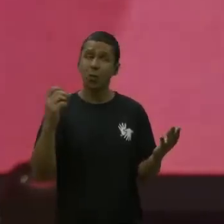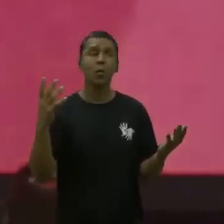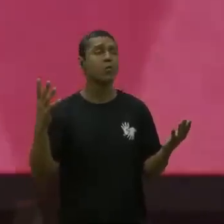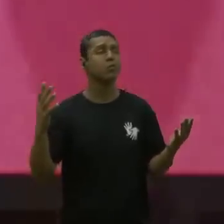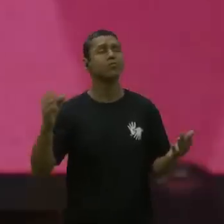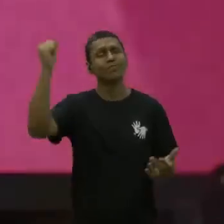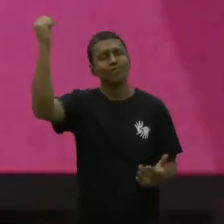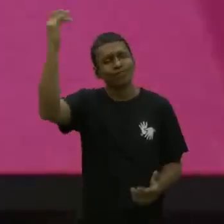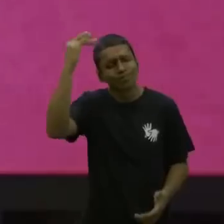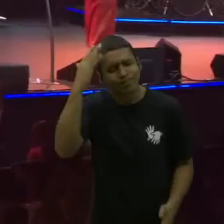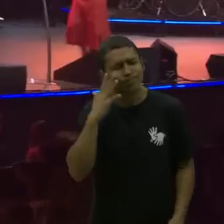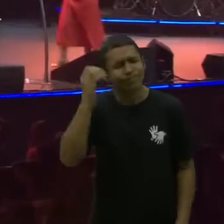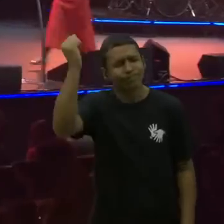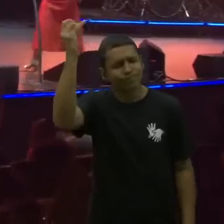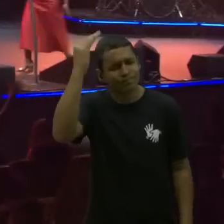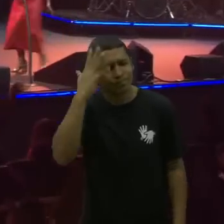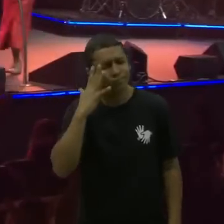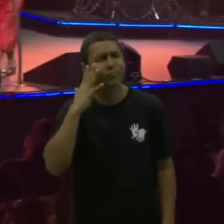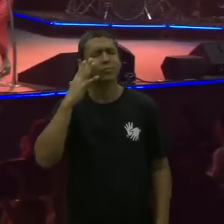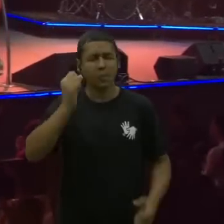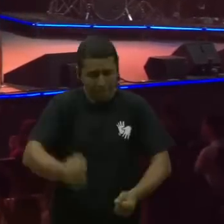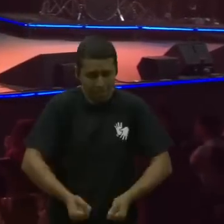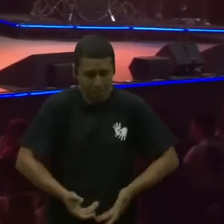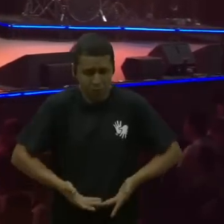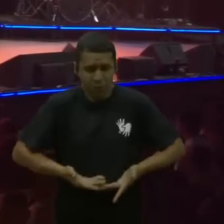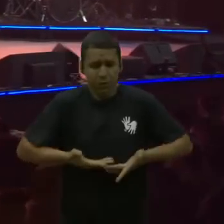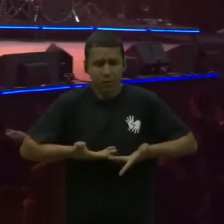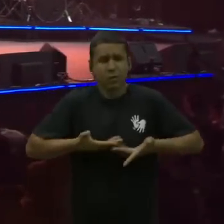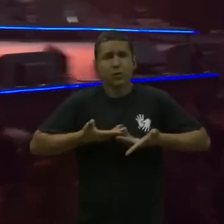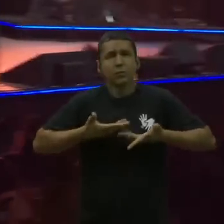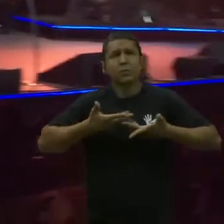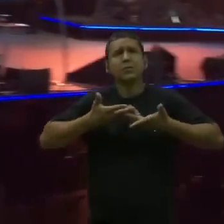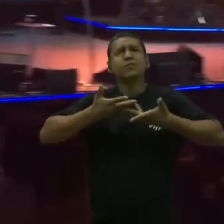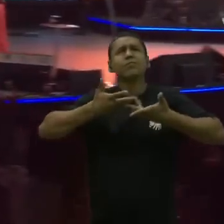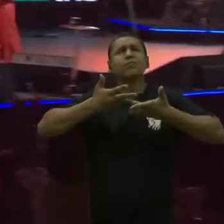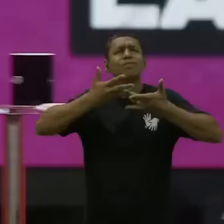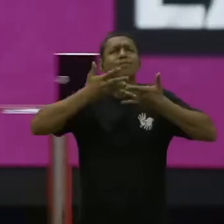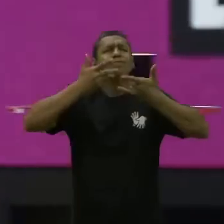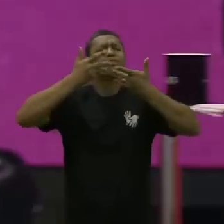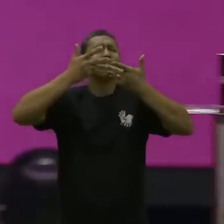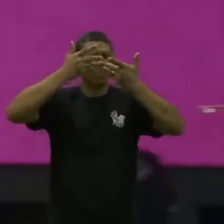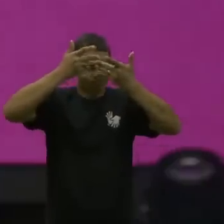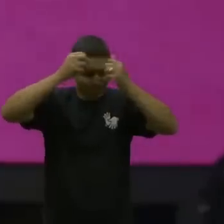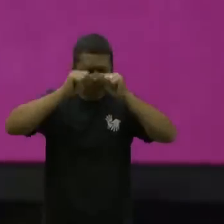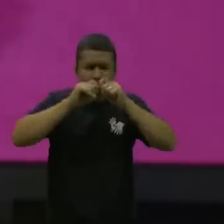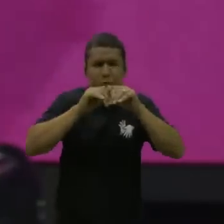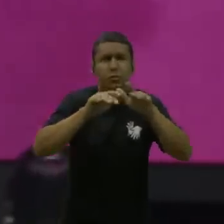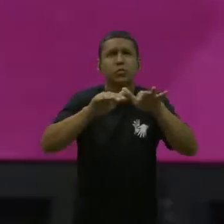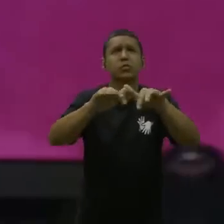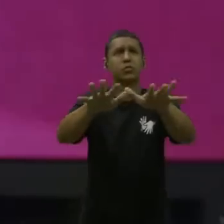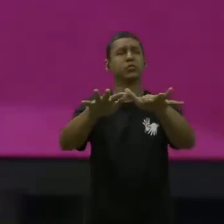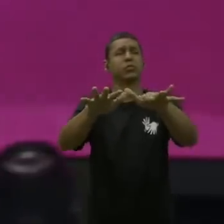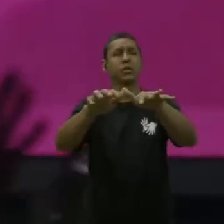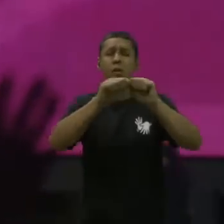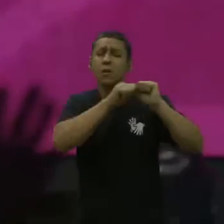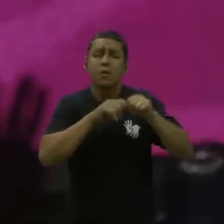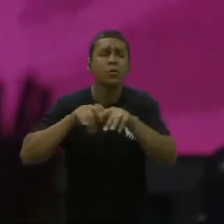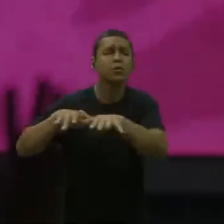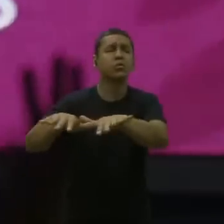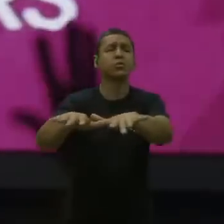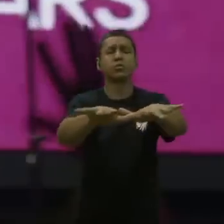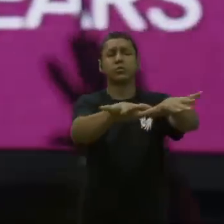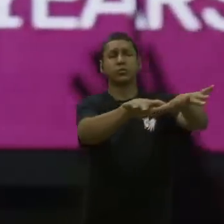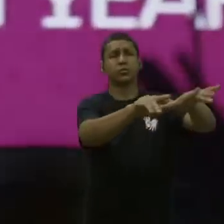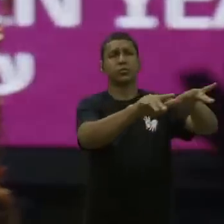Seja cheio, seja cheio, seja cheio. Cheio, cheio, cheio. Uma brasa acesa contagia outra. Uma brasa